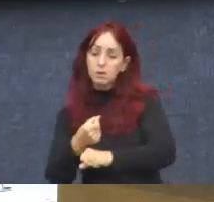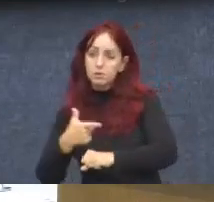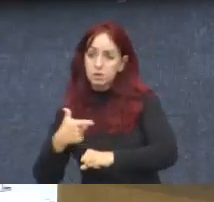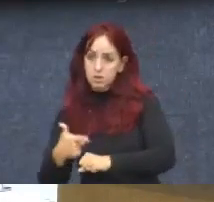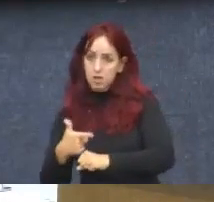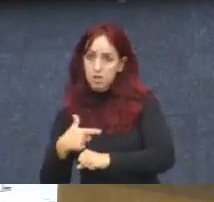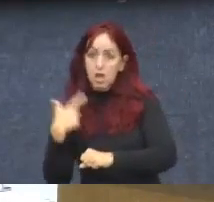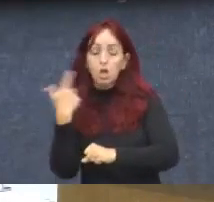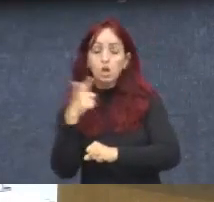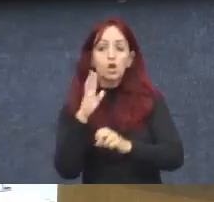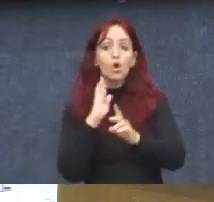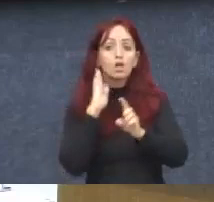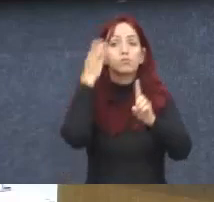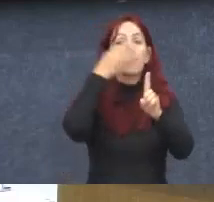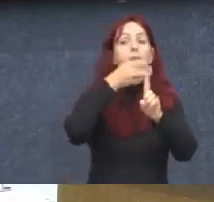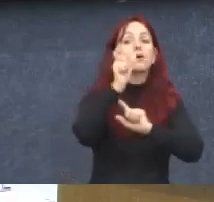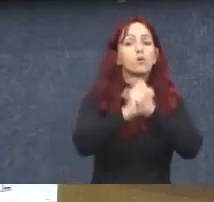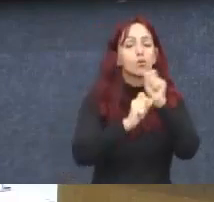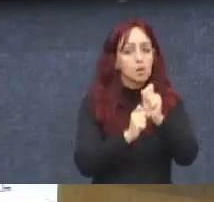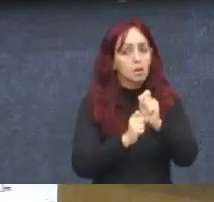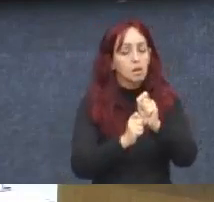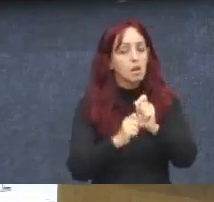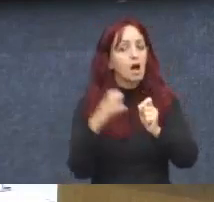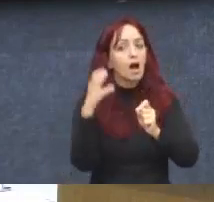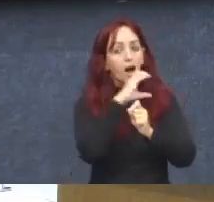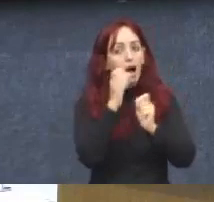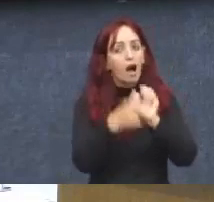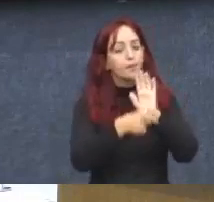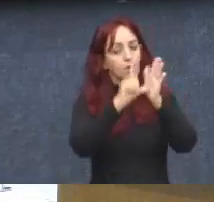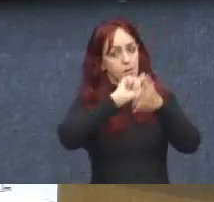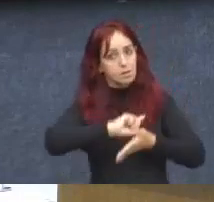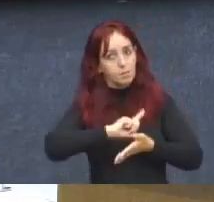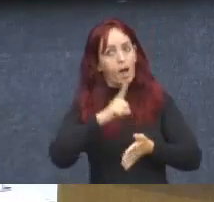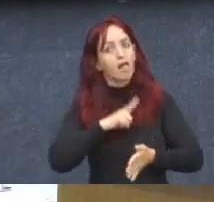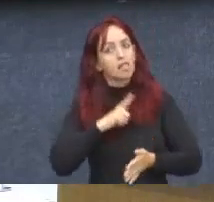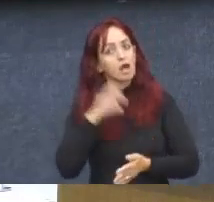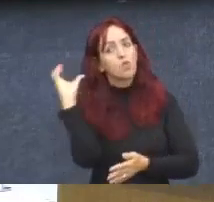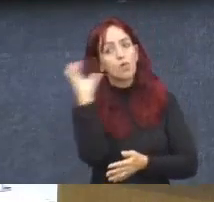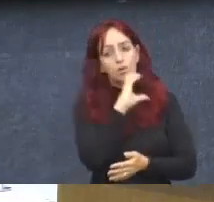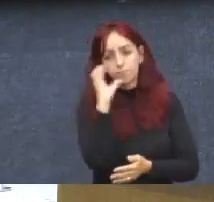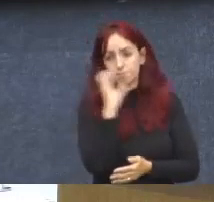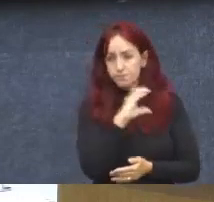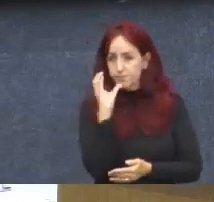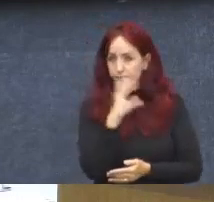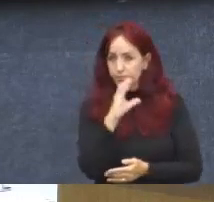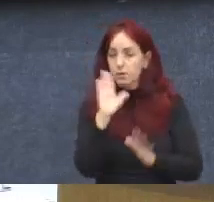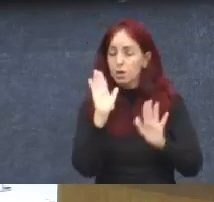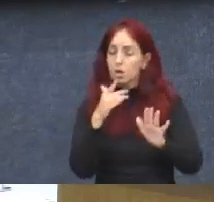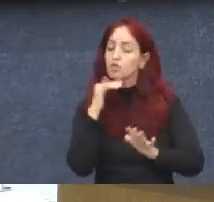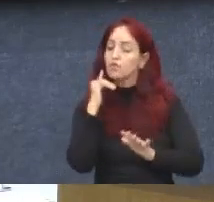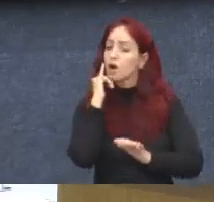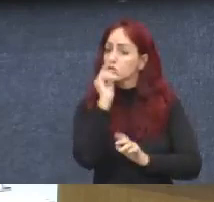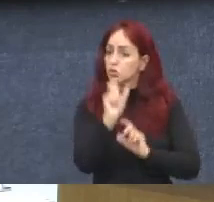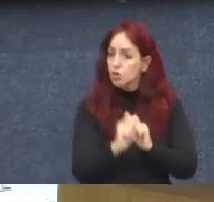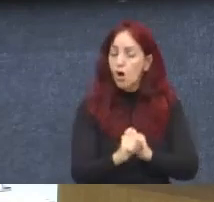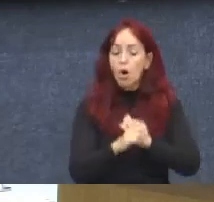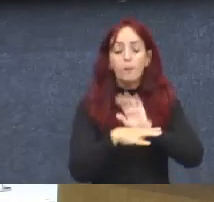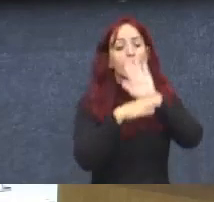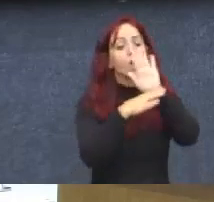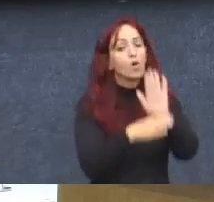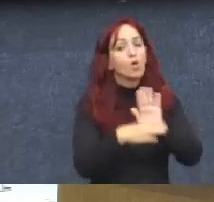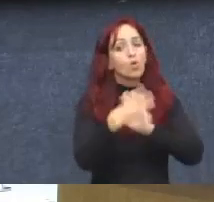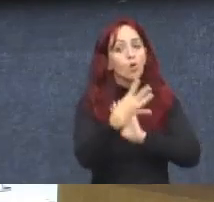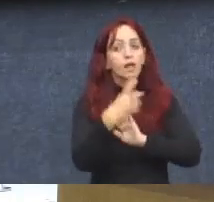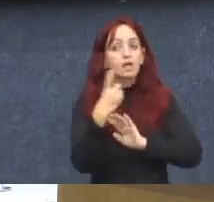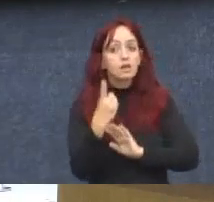antecipar essa meta, para o quanto antes. Eu tenho pressa, já disse, e é só com a colaboração de cada um dos 41